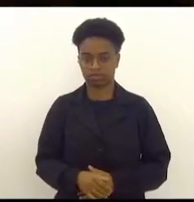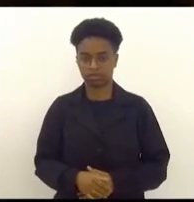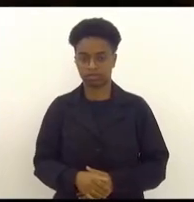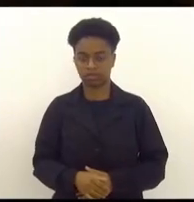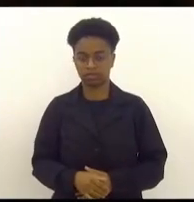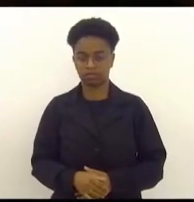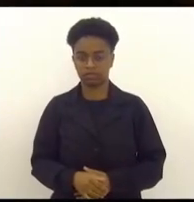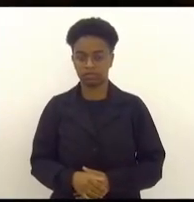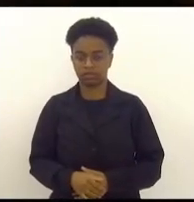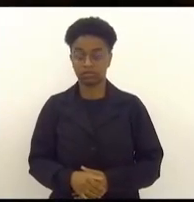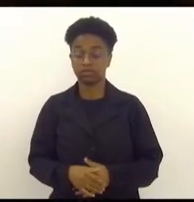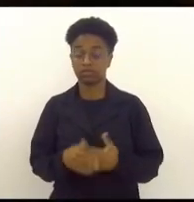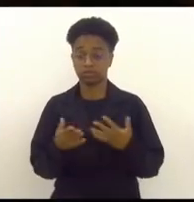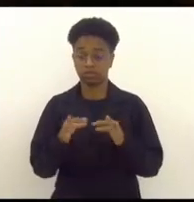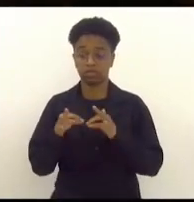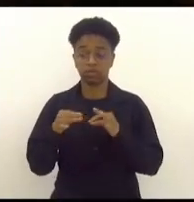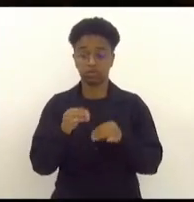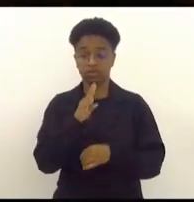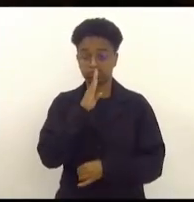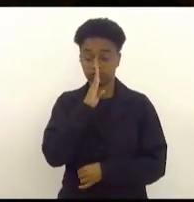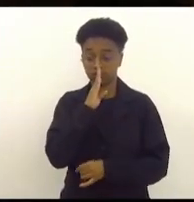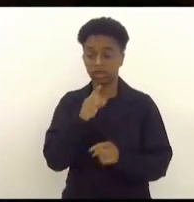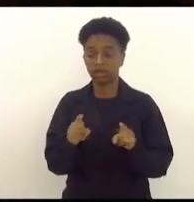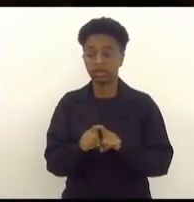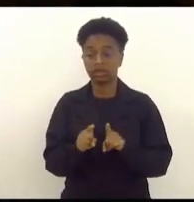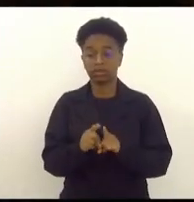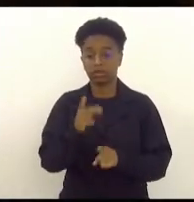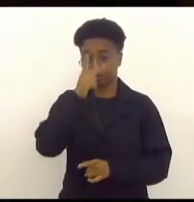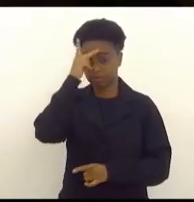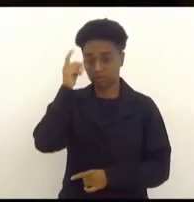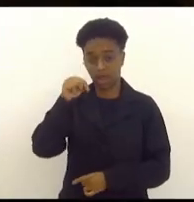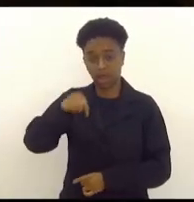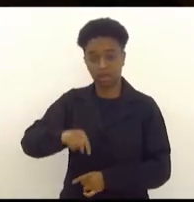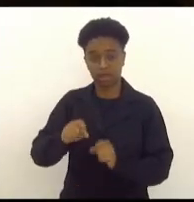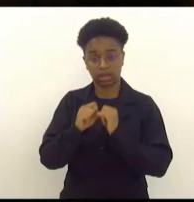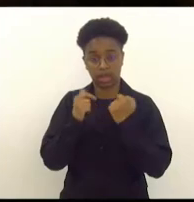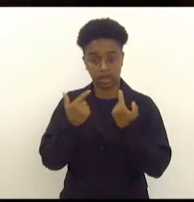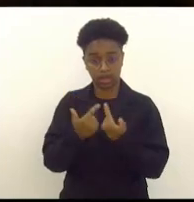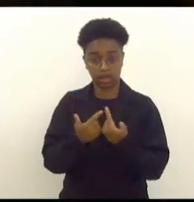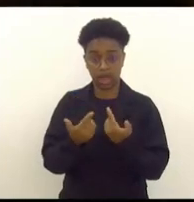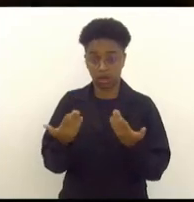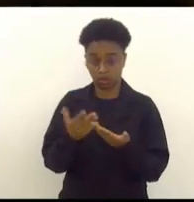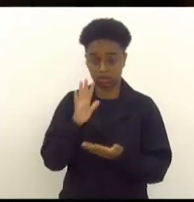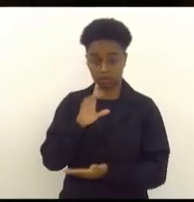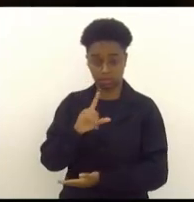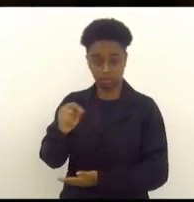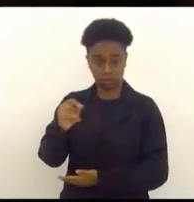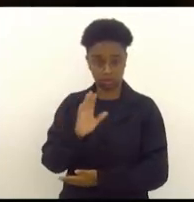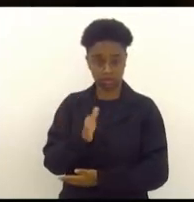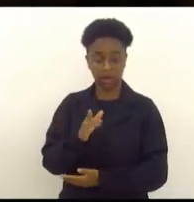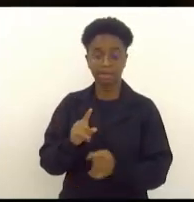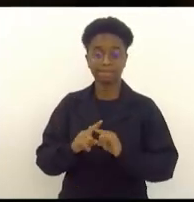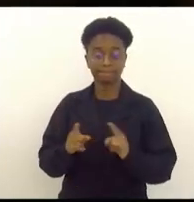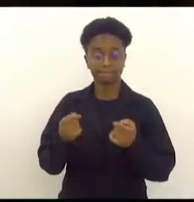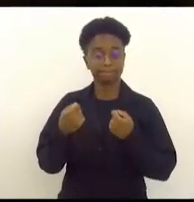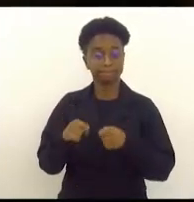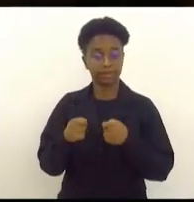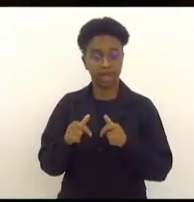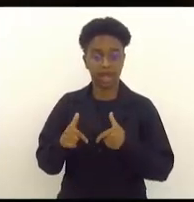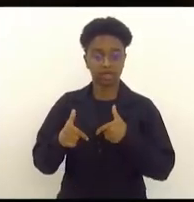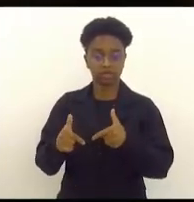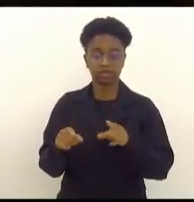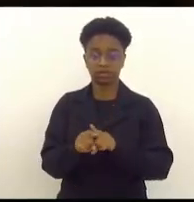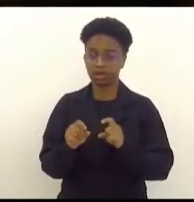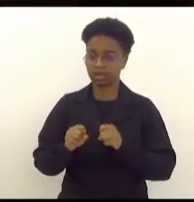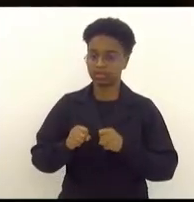todo se silenciam inclusive aqueles que no plenário dessa casa que aqui não estão deveriam fazer e agir